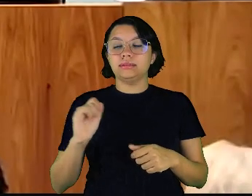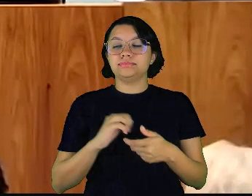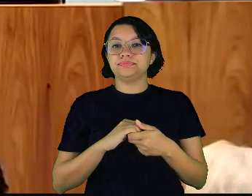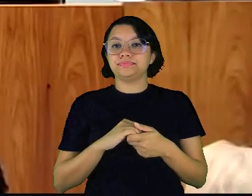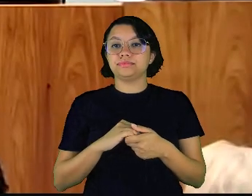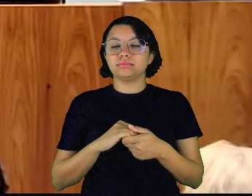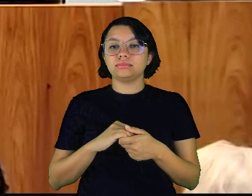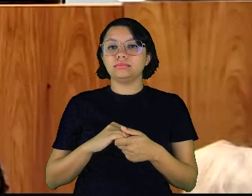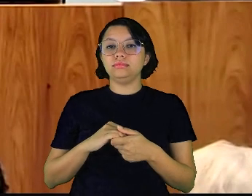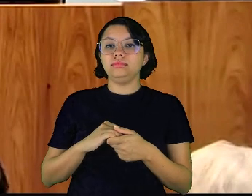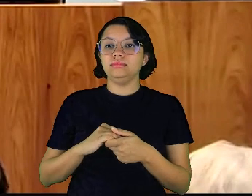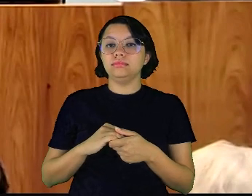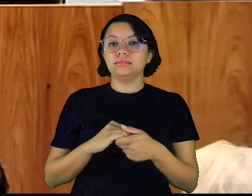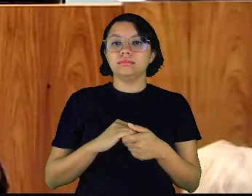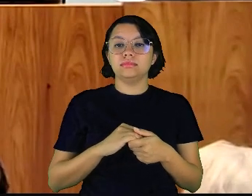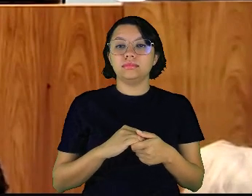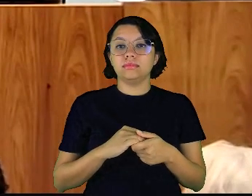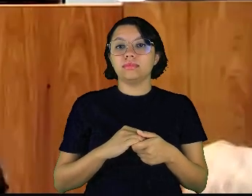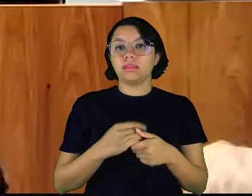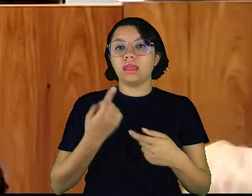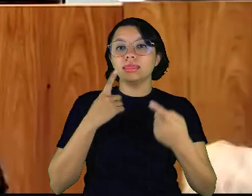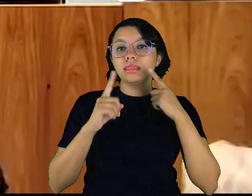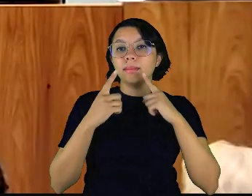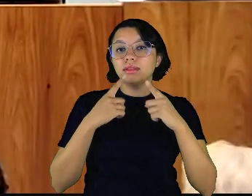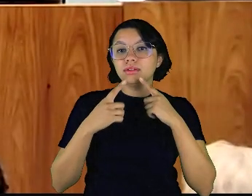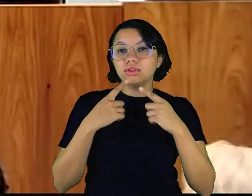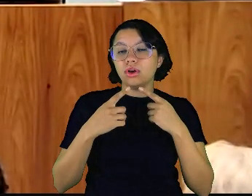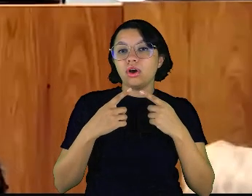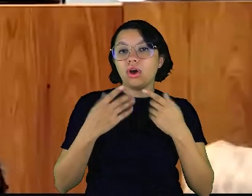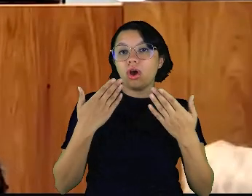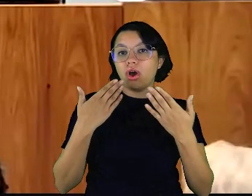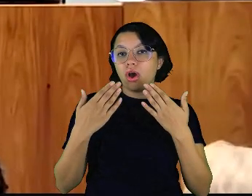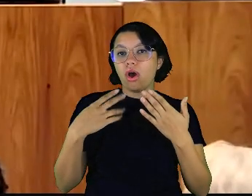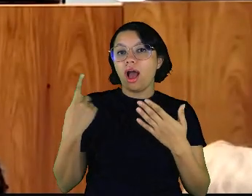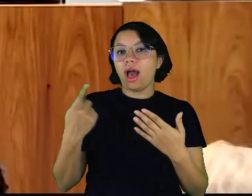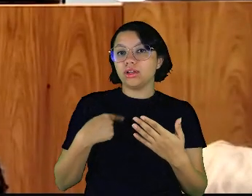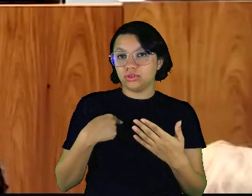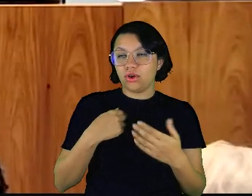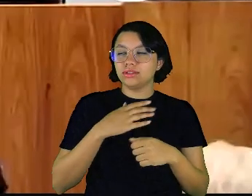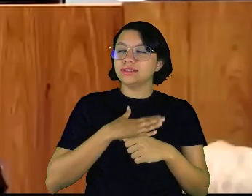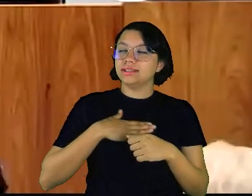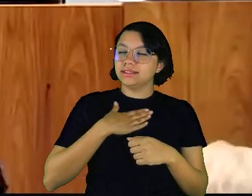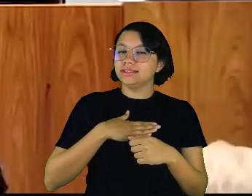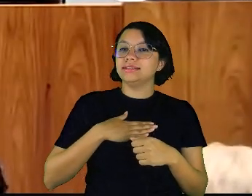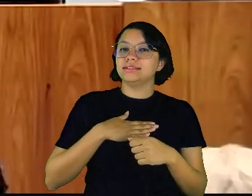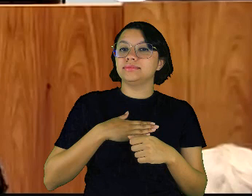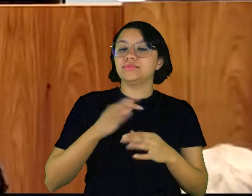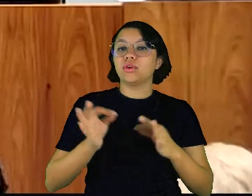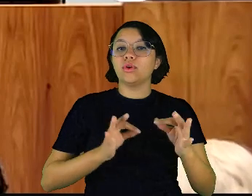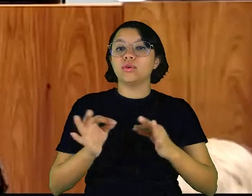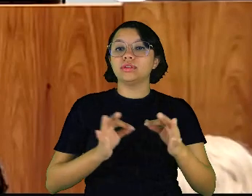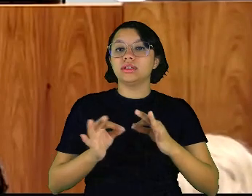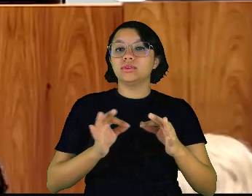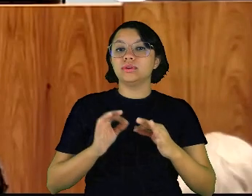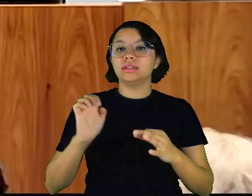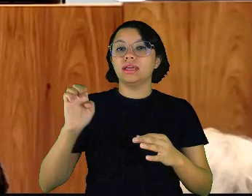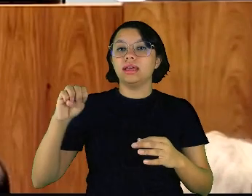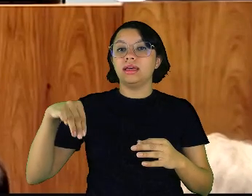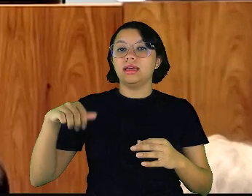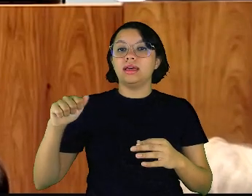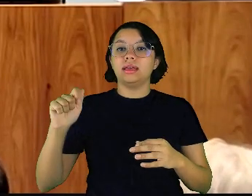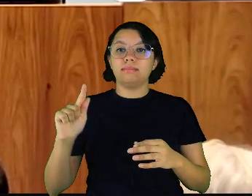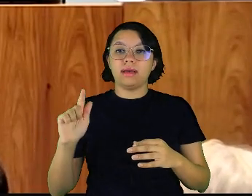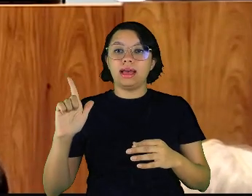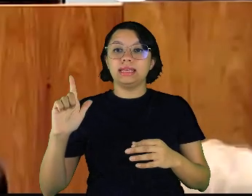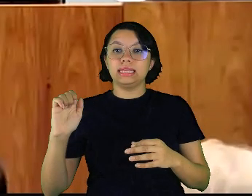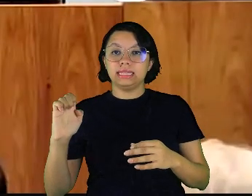Ferreira, e a debatedora, a nossa querida doutora Leila Paiva, coordenadora acadêmica da EMAG, que